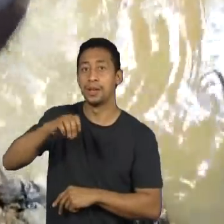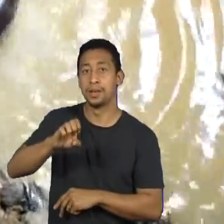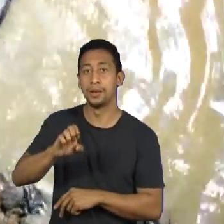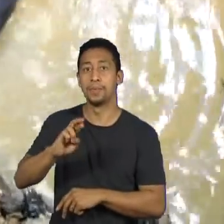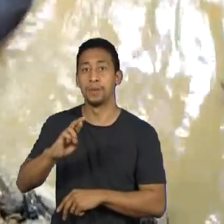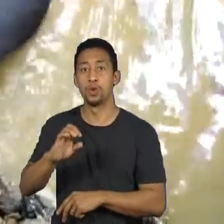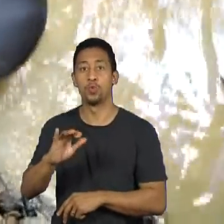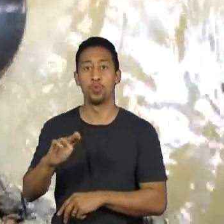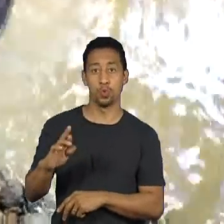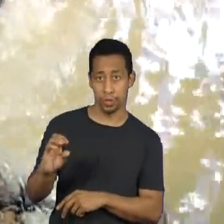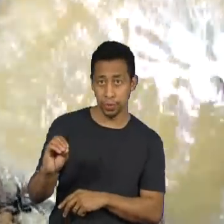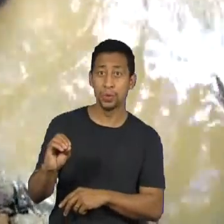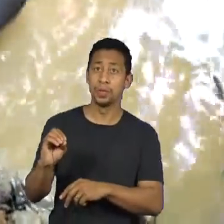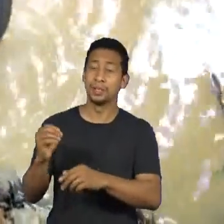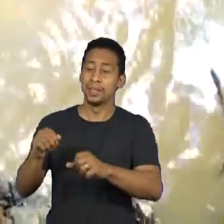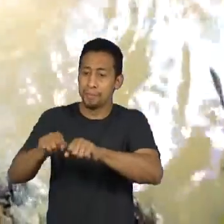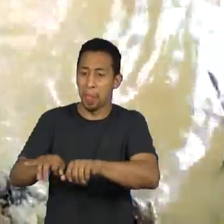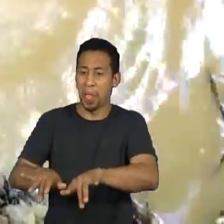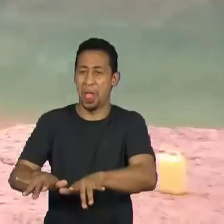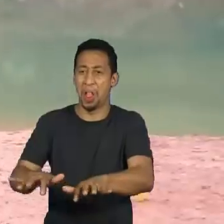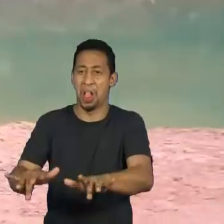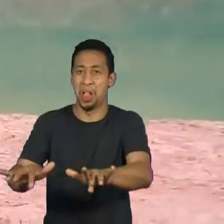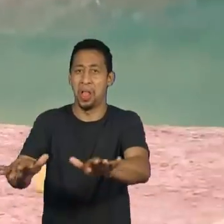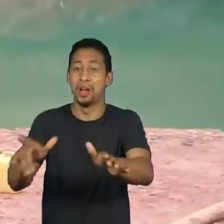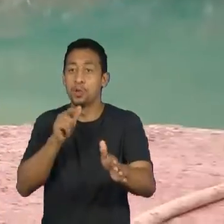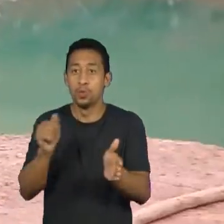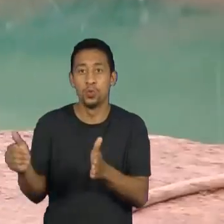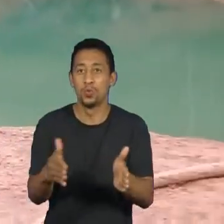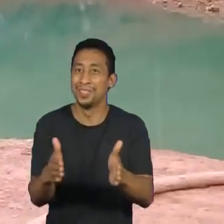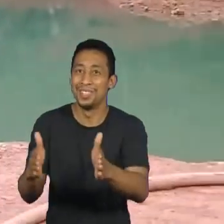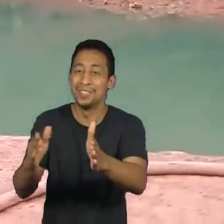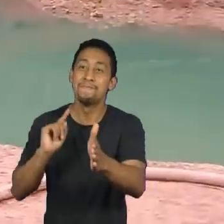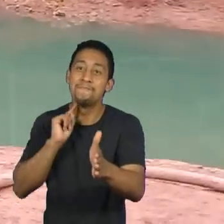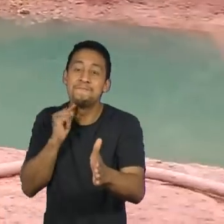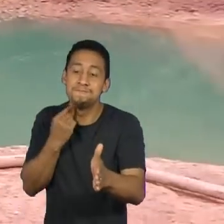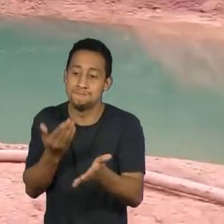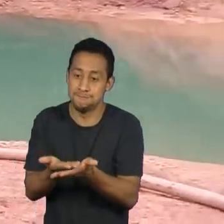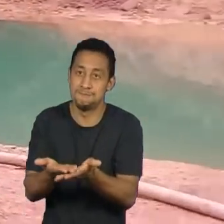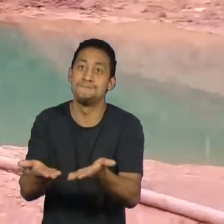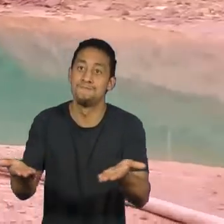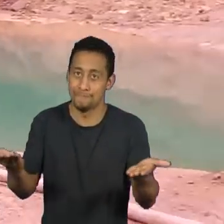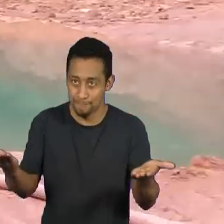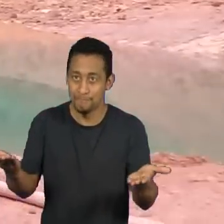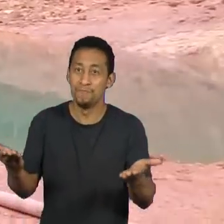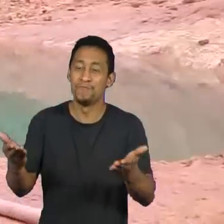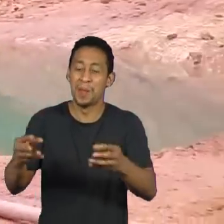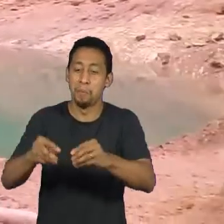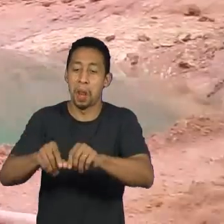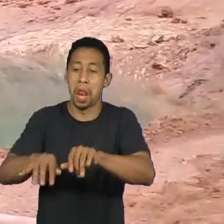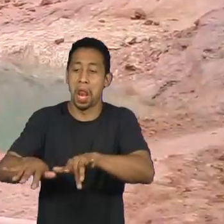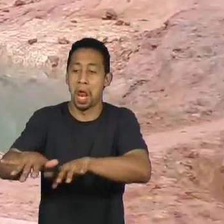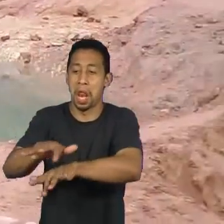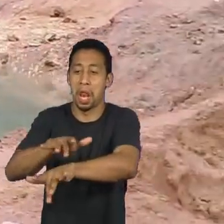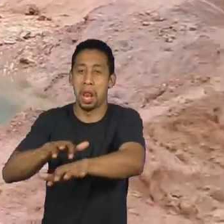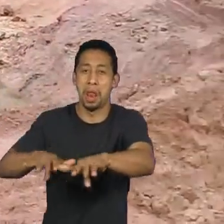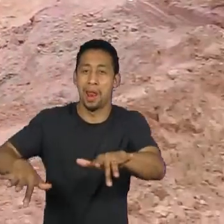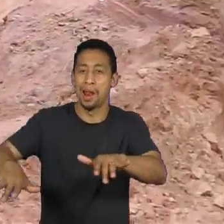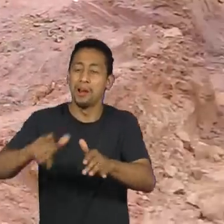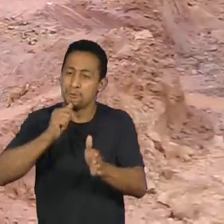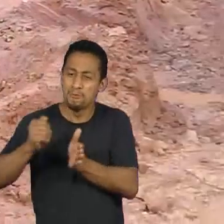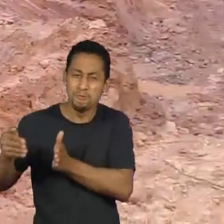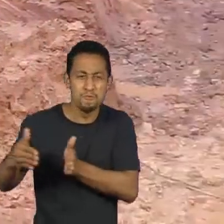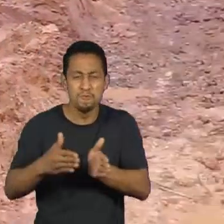nos rios, e essa pluma de sedimentos com metais pesados se dispersa, né, por quilômetros